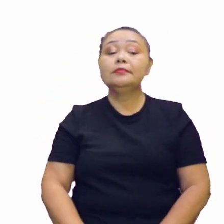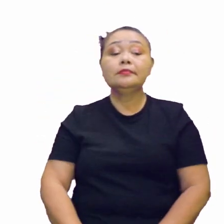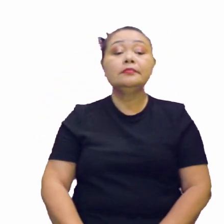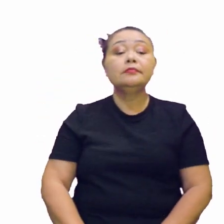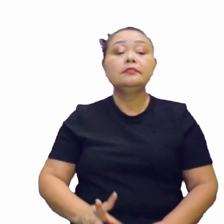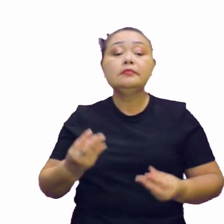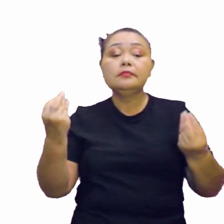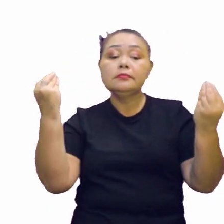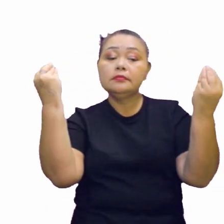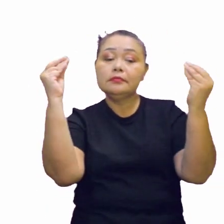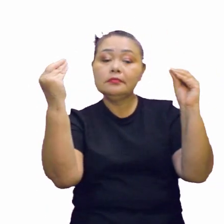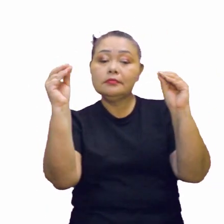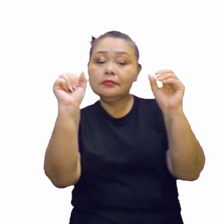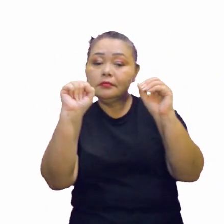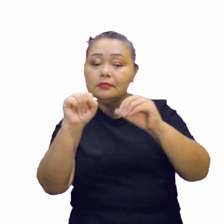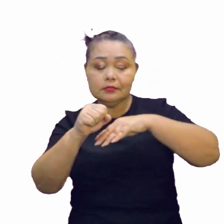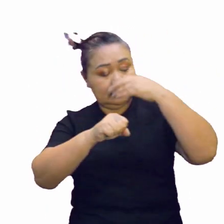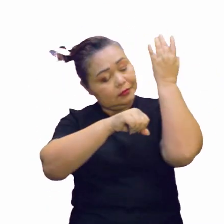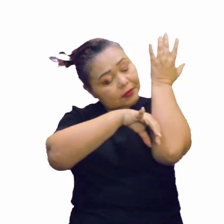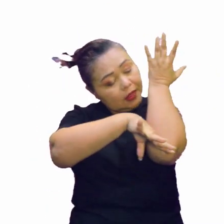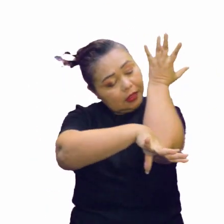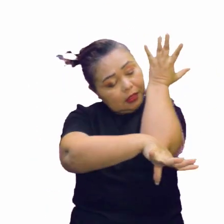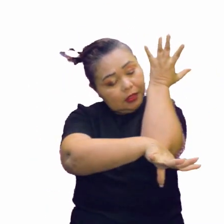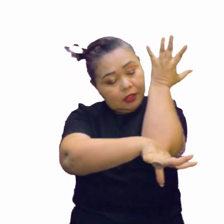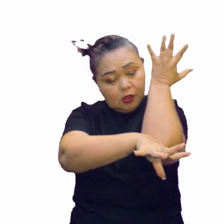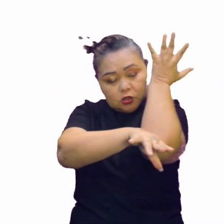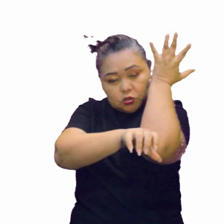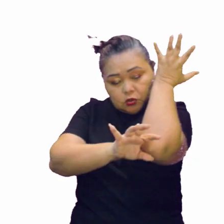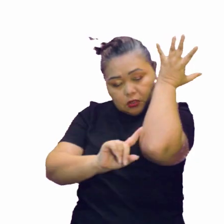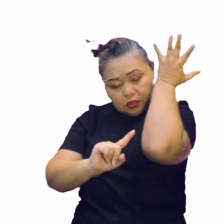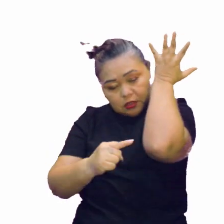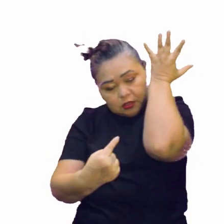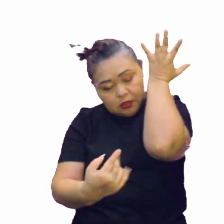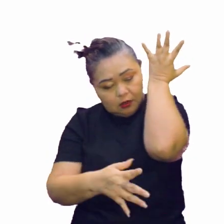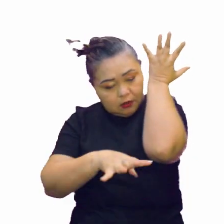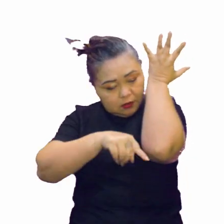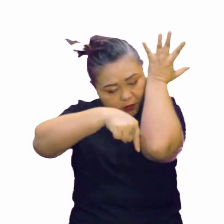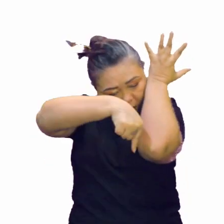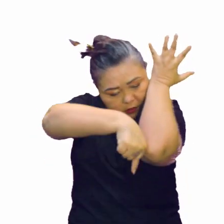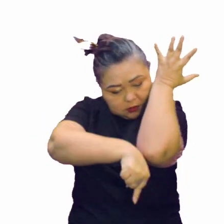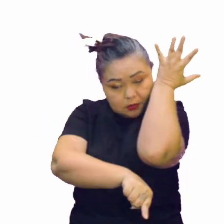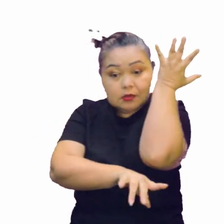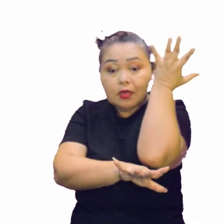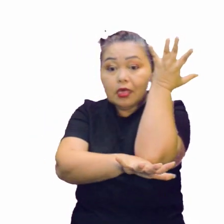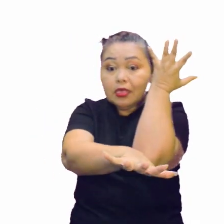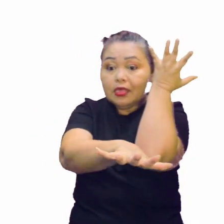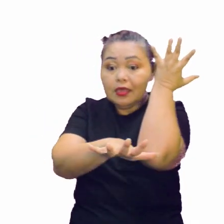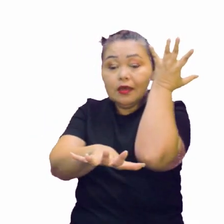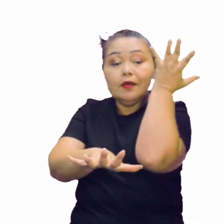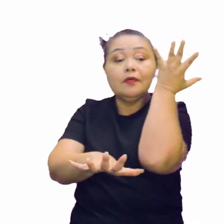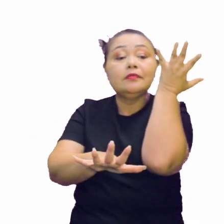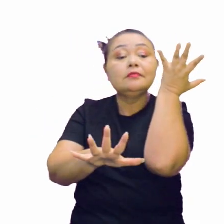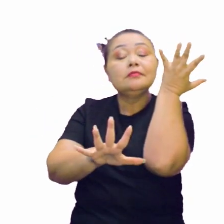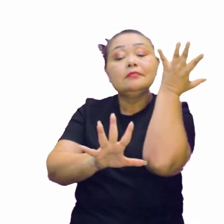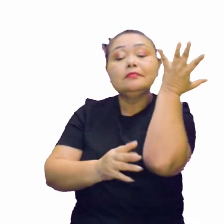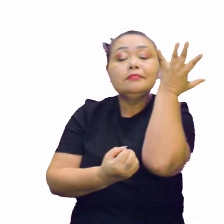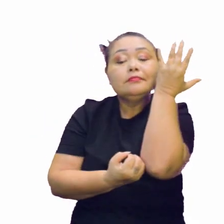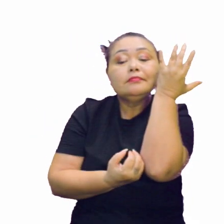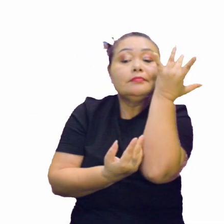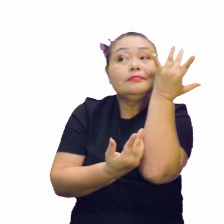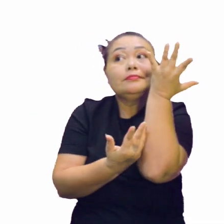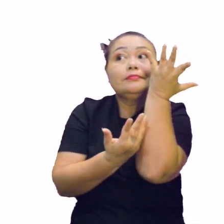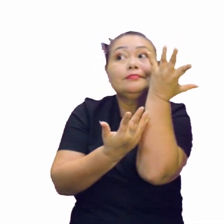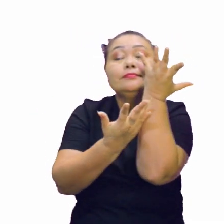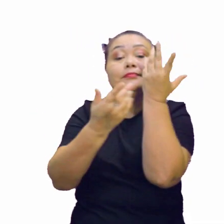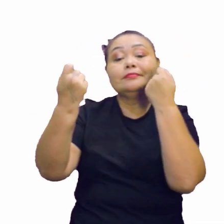sistema radicular, se é fasciculado, pivotante, e o hábito de crescimento através das necessidades